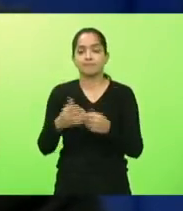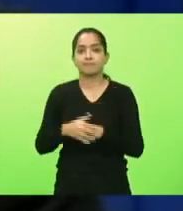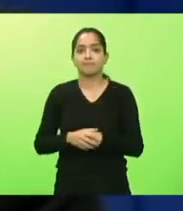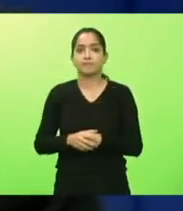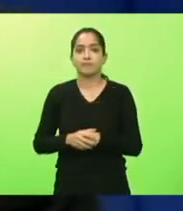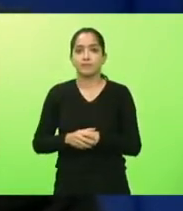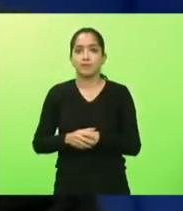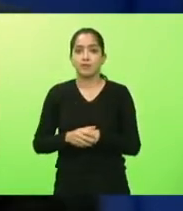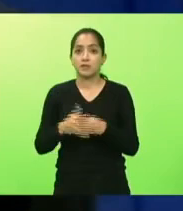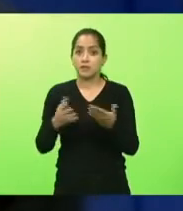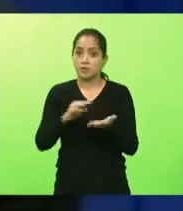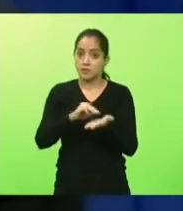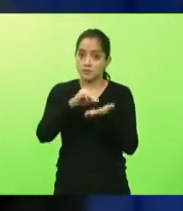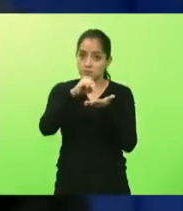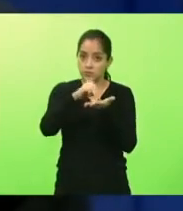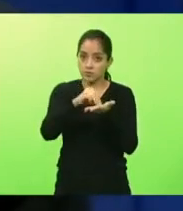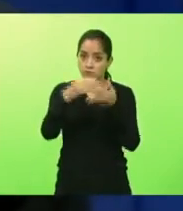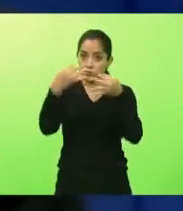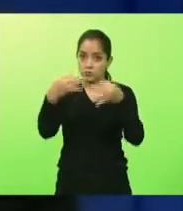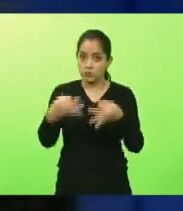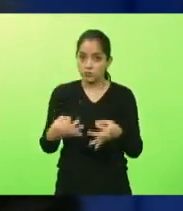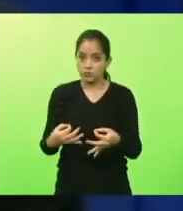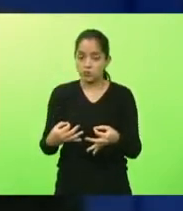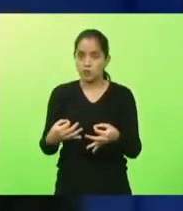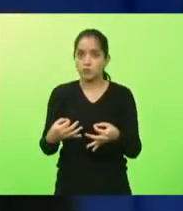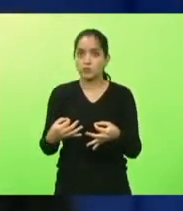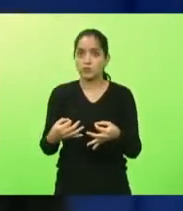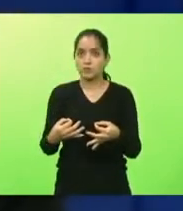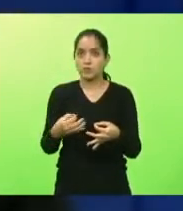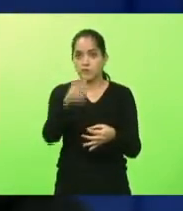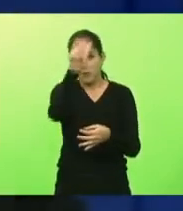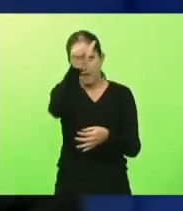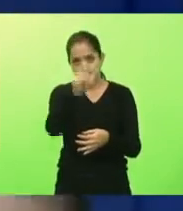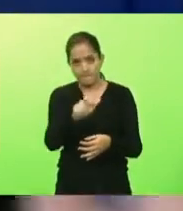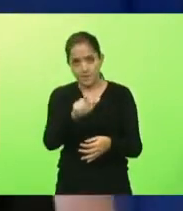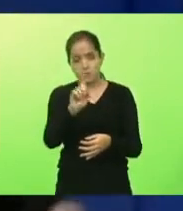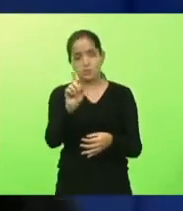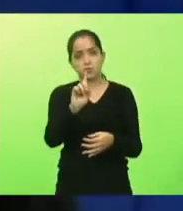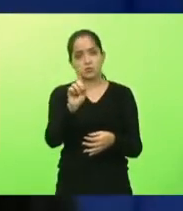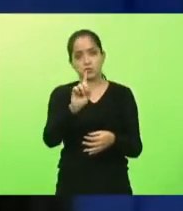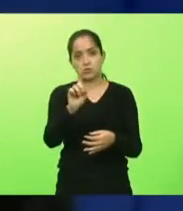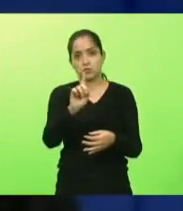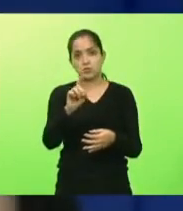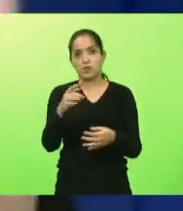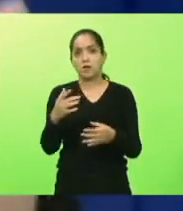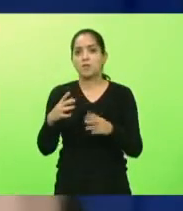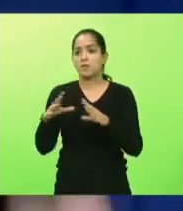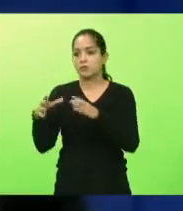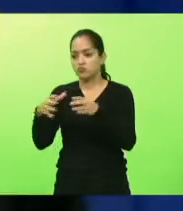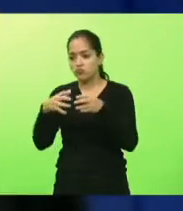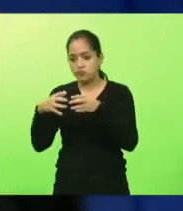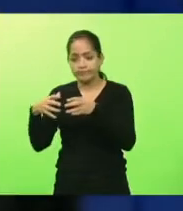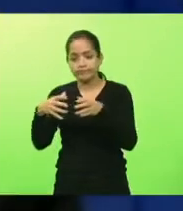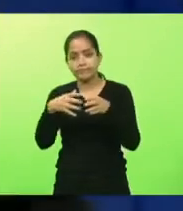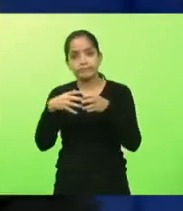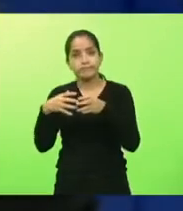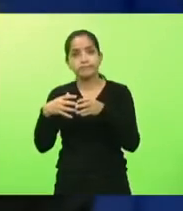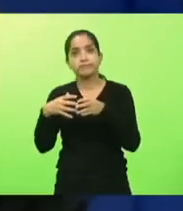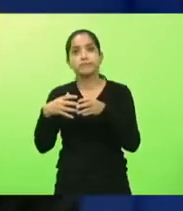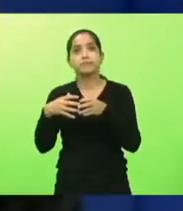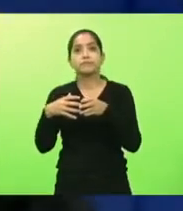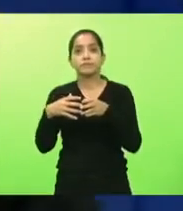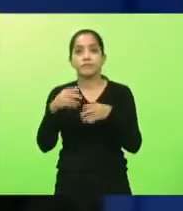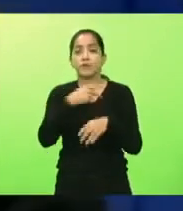moção é mais nada que justo. Não é a pessoa do presidente, mas são os colaboradores, mas direcionado ao presidente e